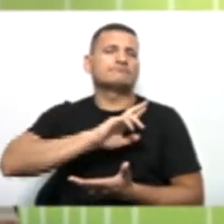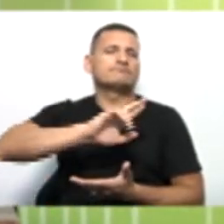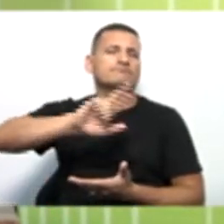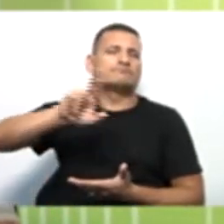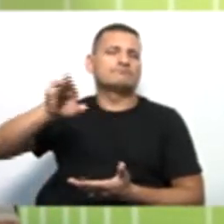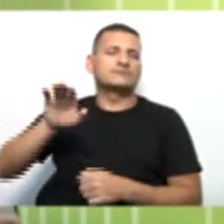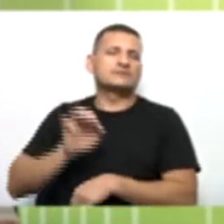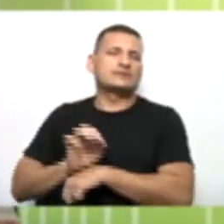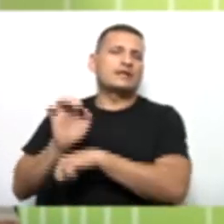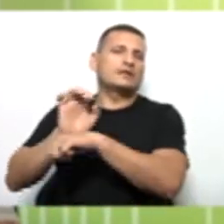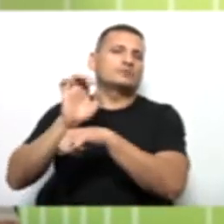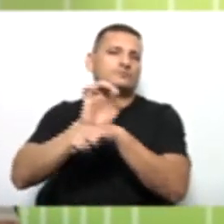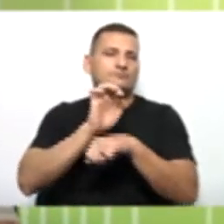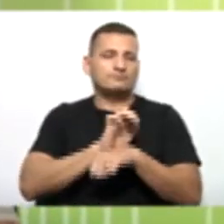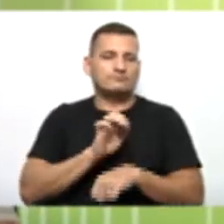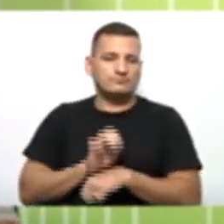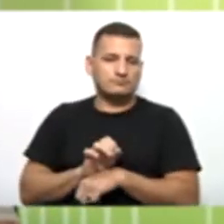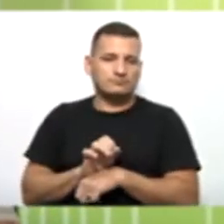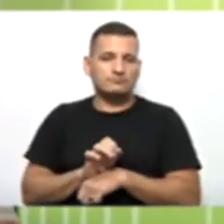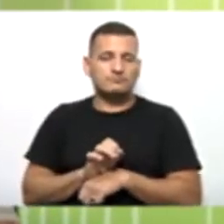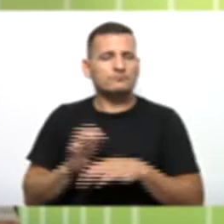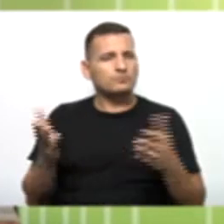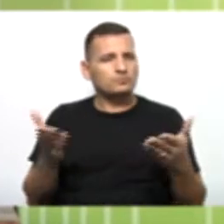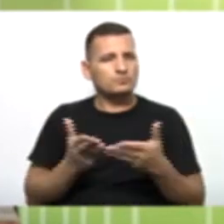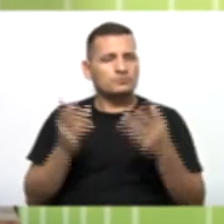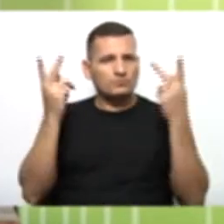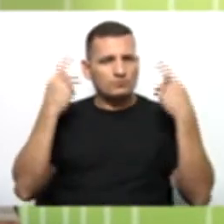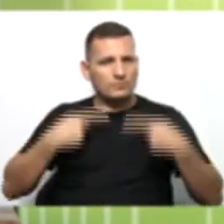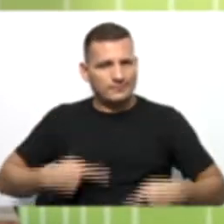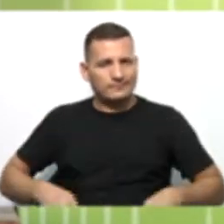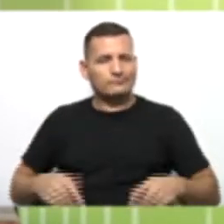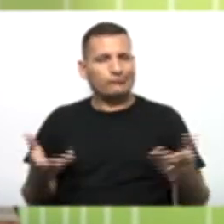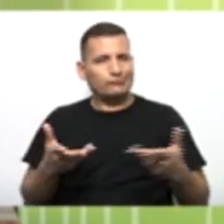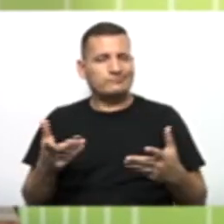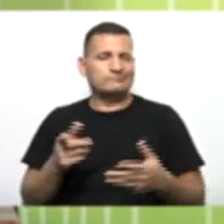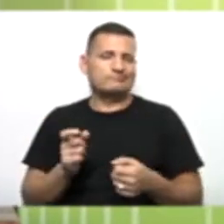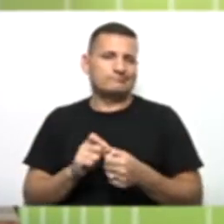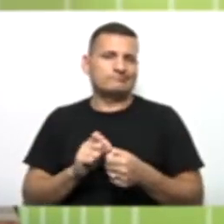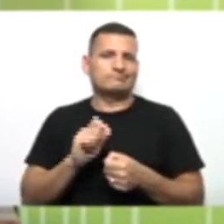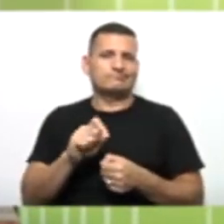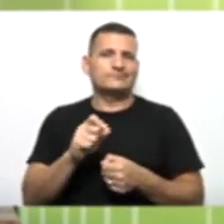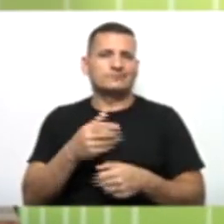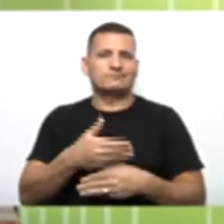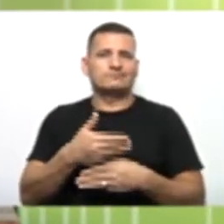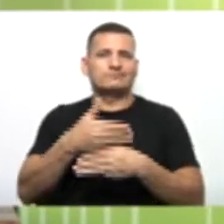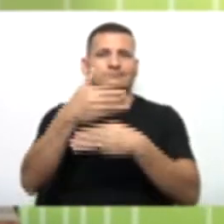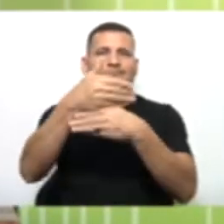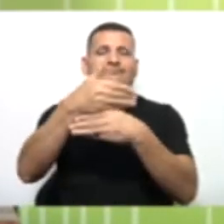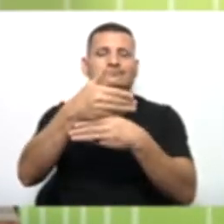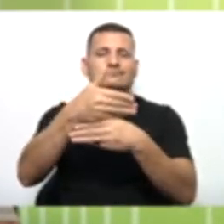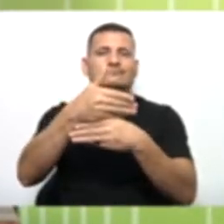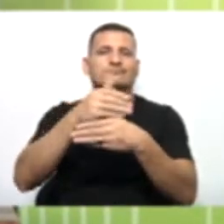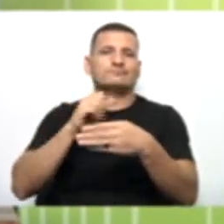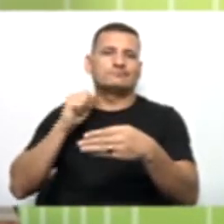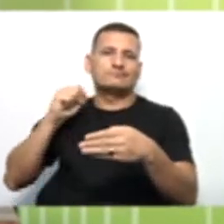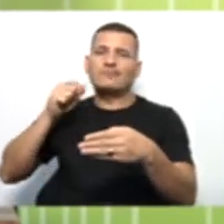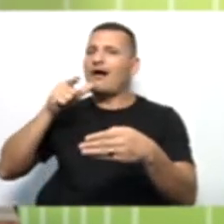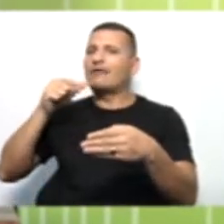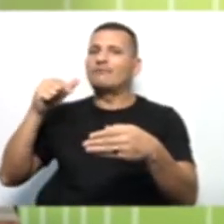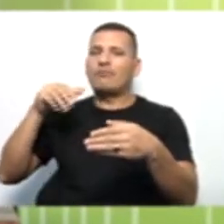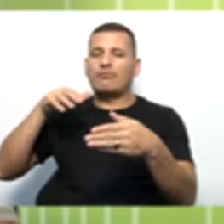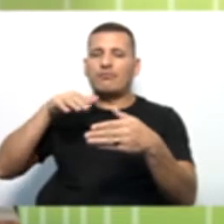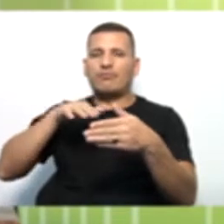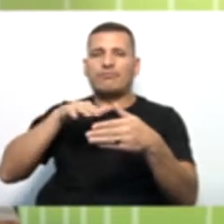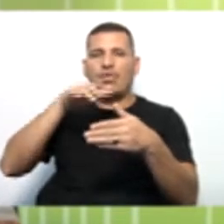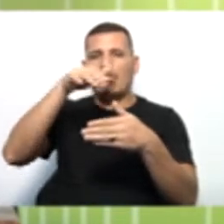locais. O homem hoje faz represas gigantescas para produzir energia, alaga grandes quantidades de